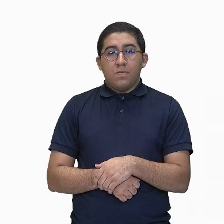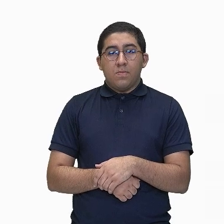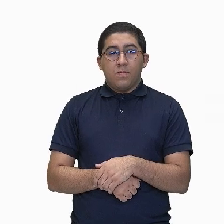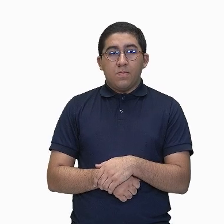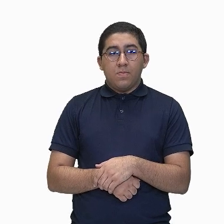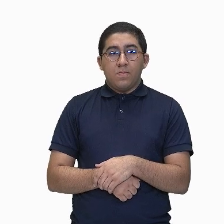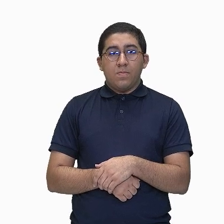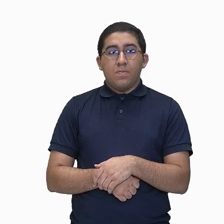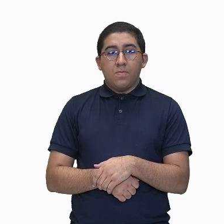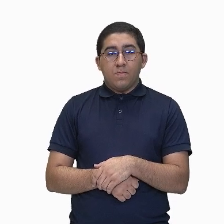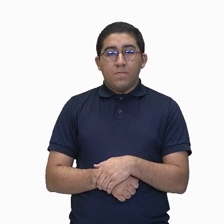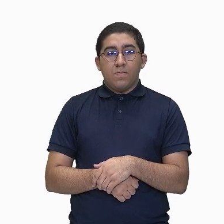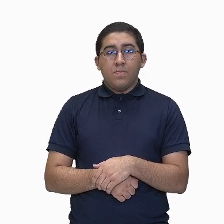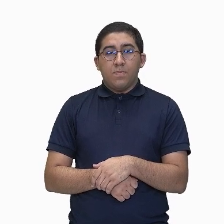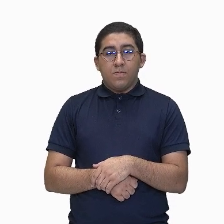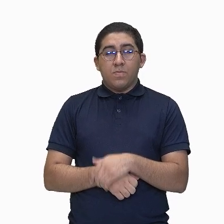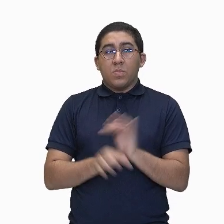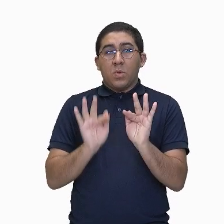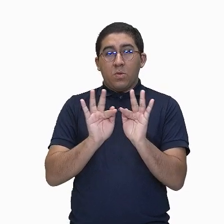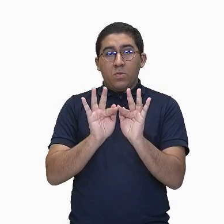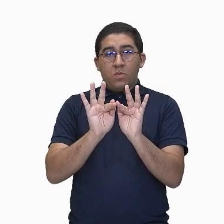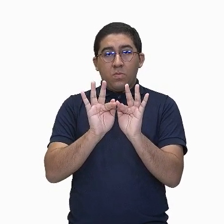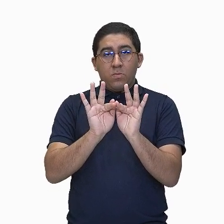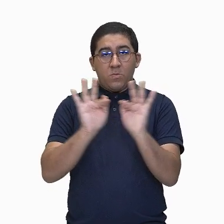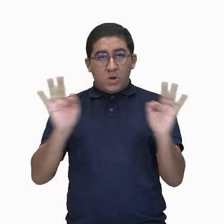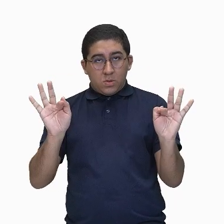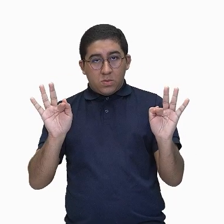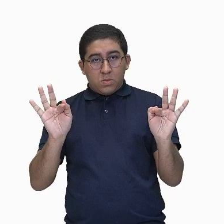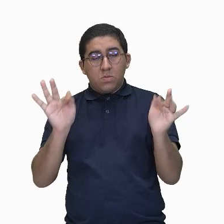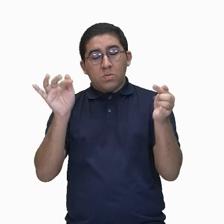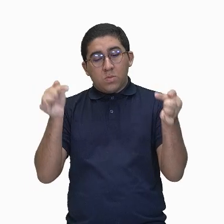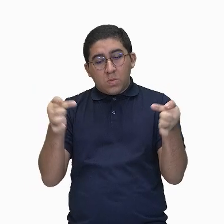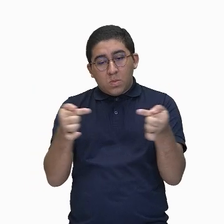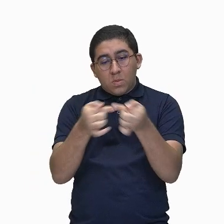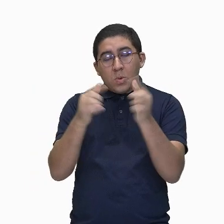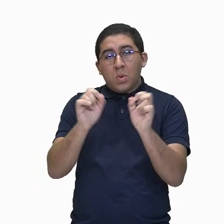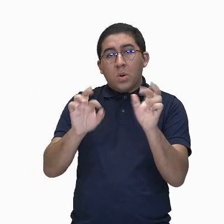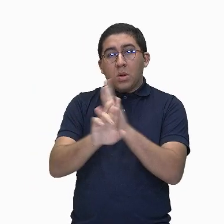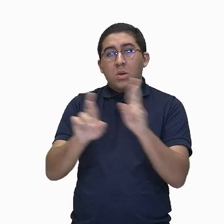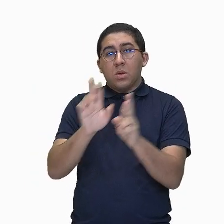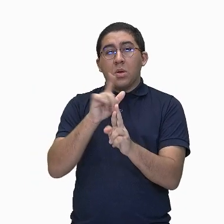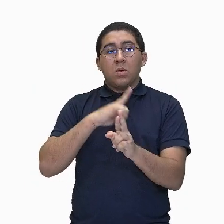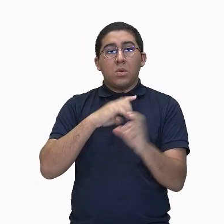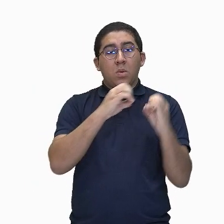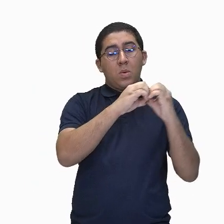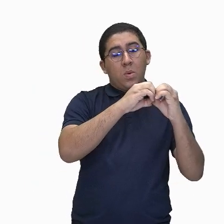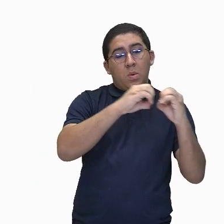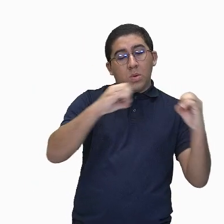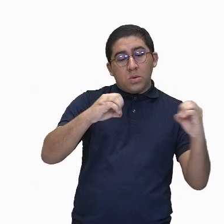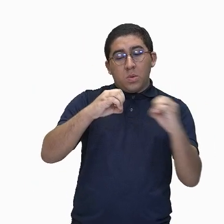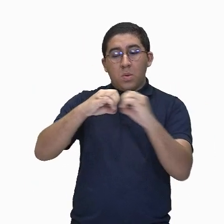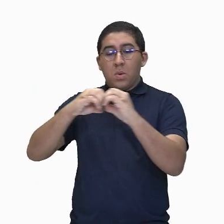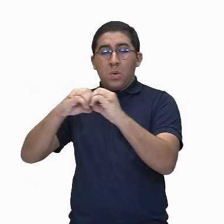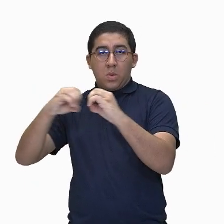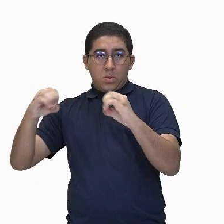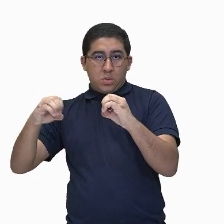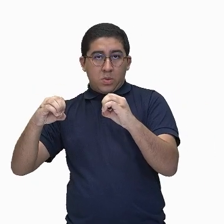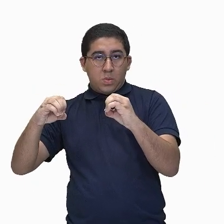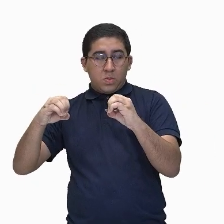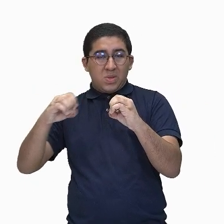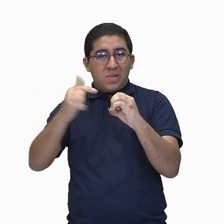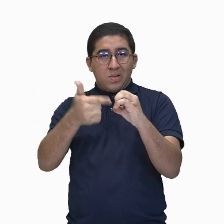por coordenação, ela caracteriza-se pela junção de orações independentes entre